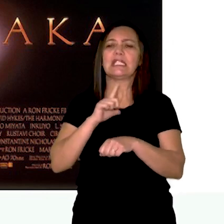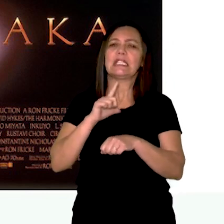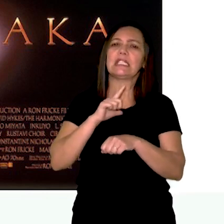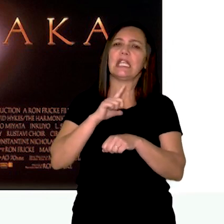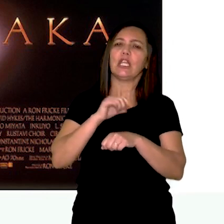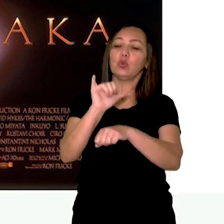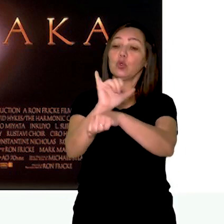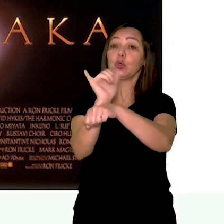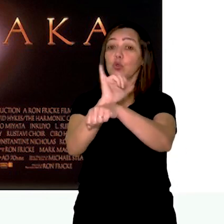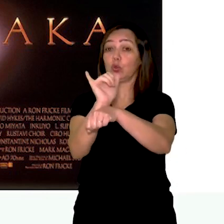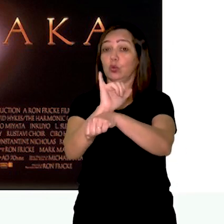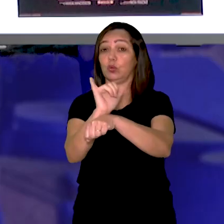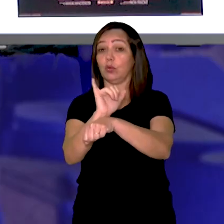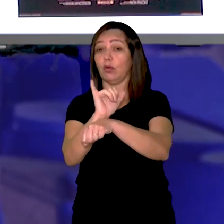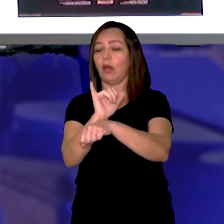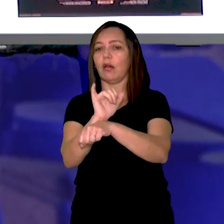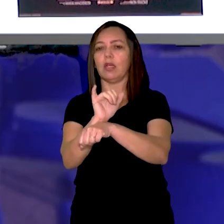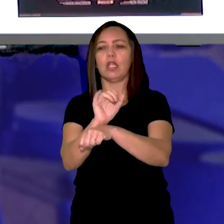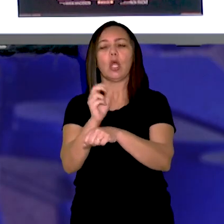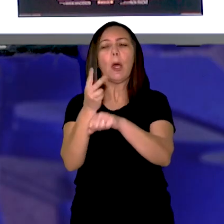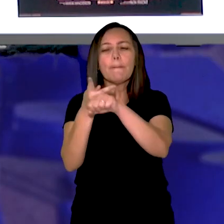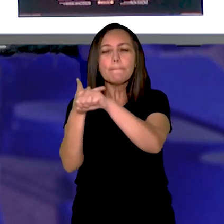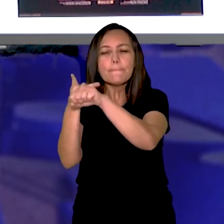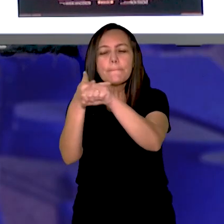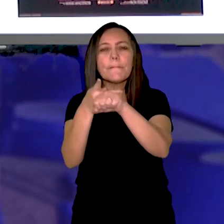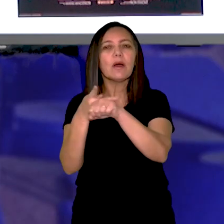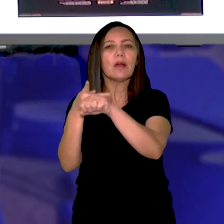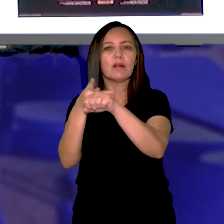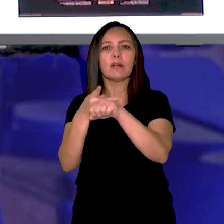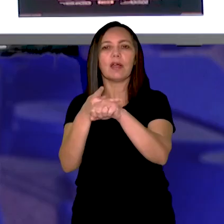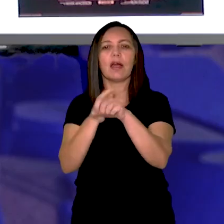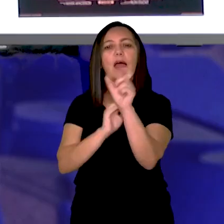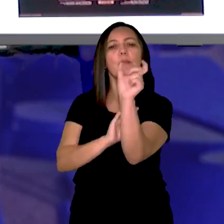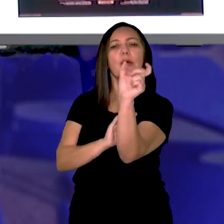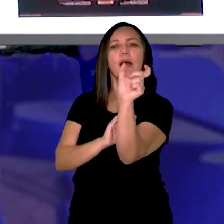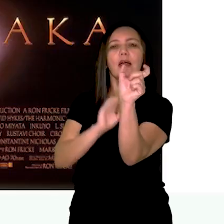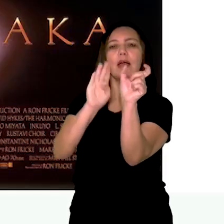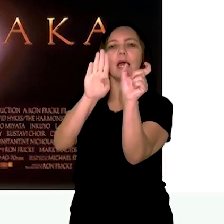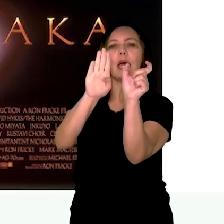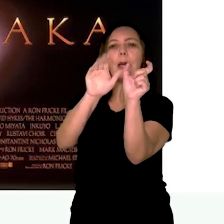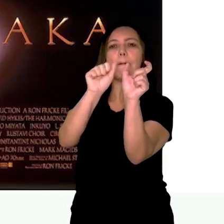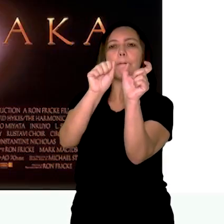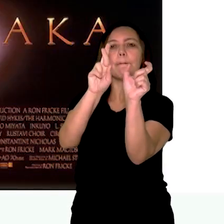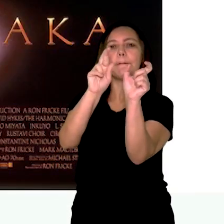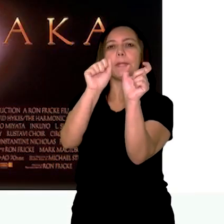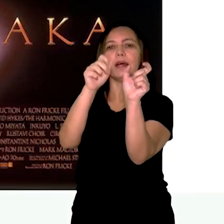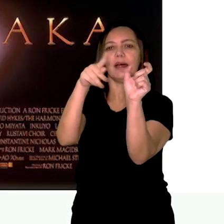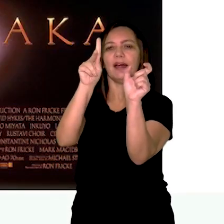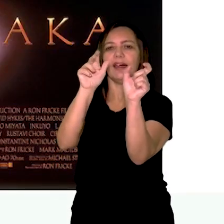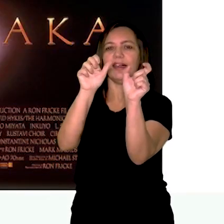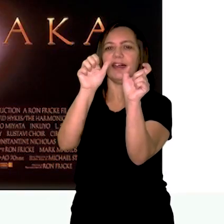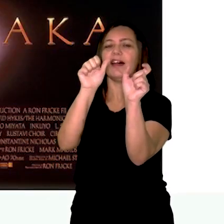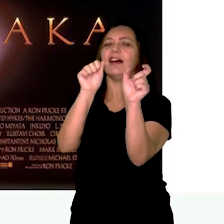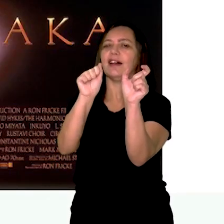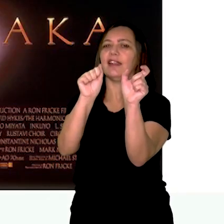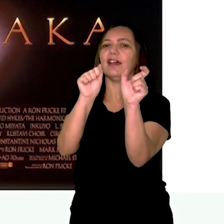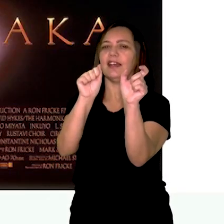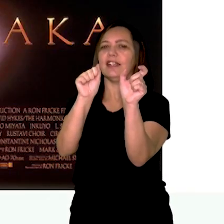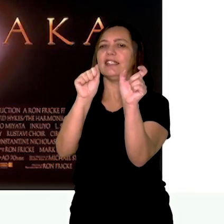no YouTube, só é procurar por essa palavrinha aí, Baraka Documentário.